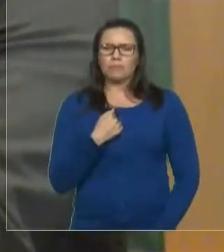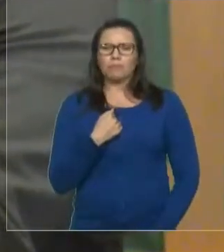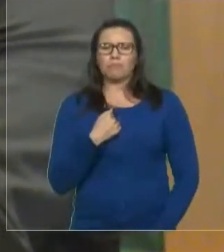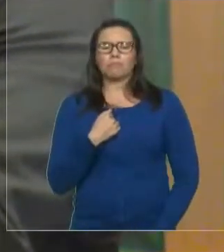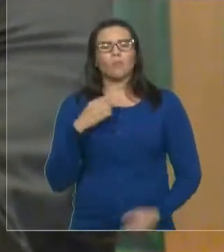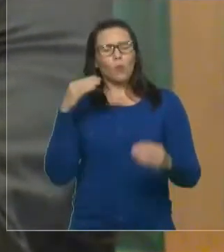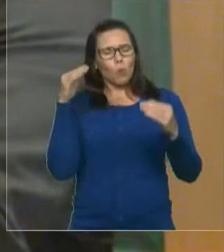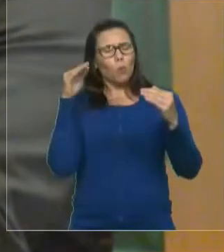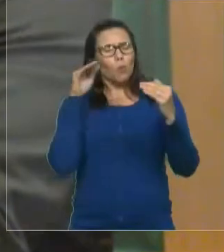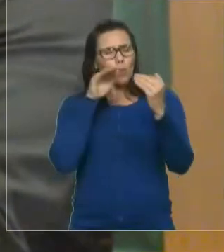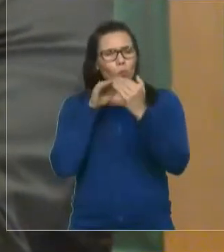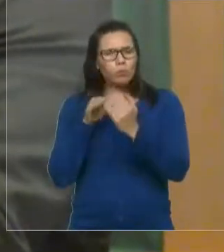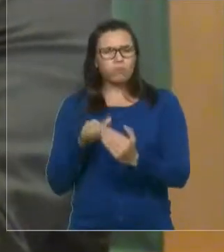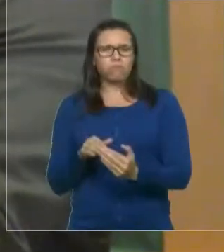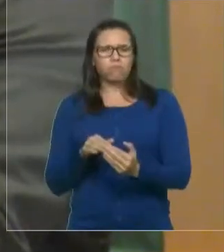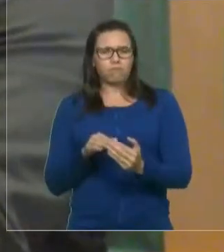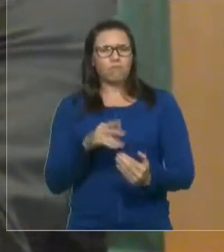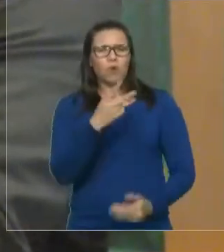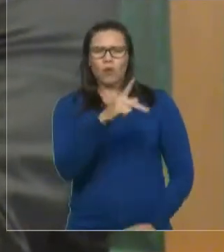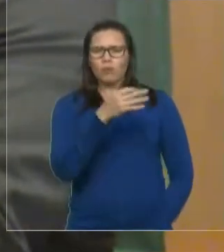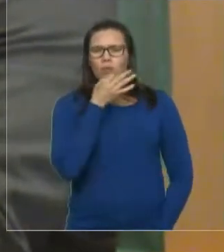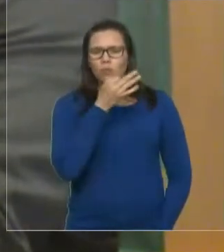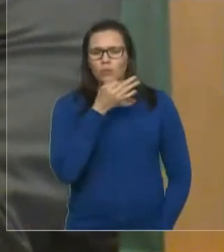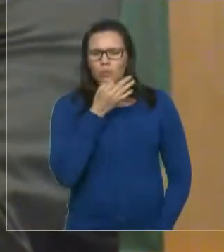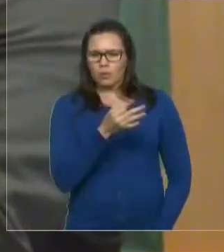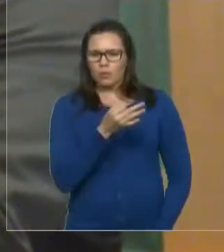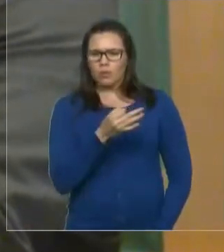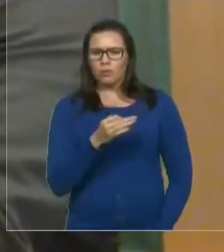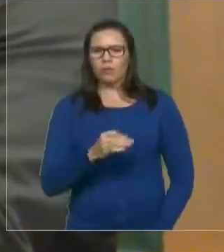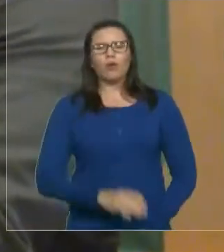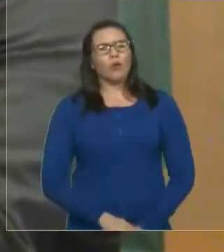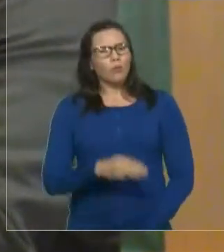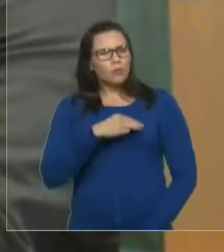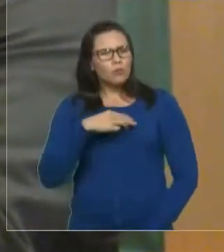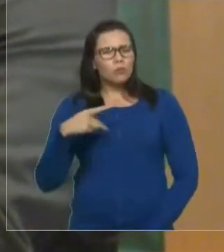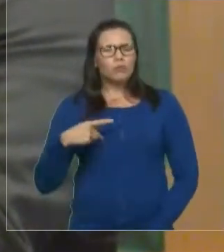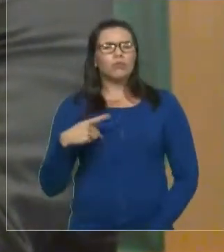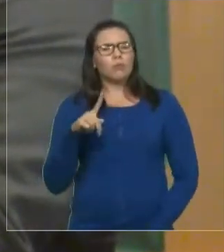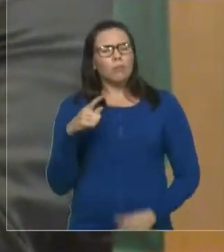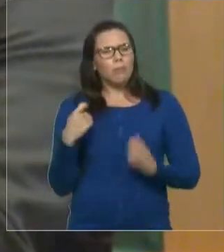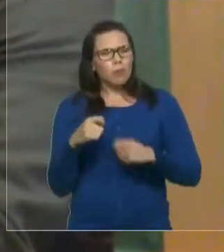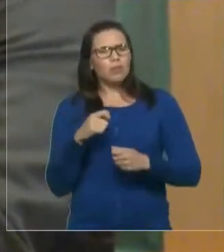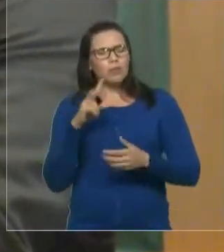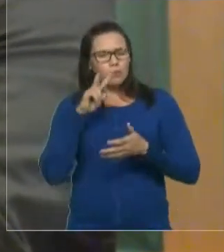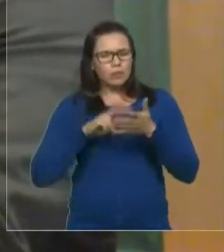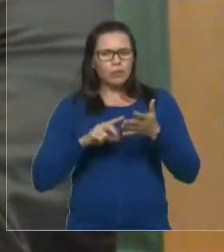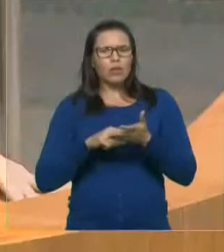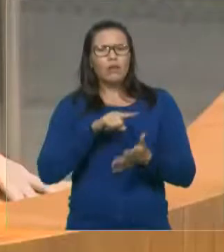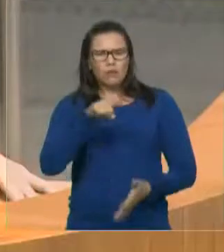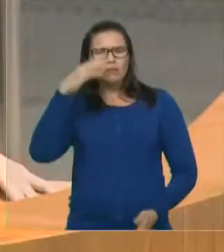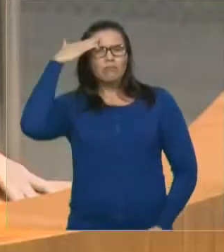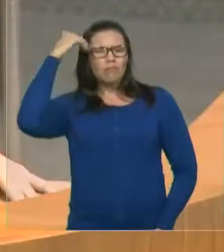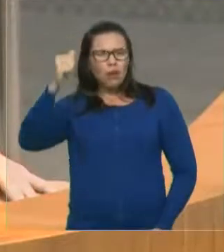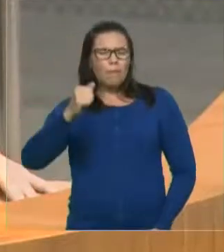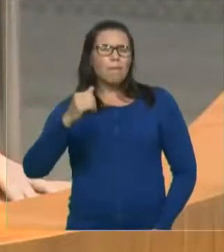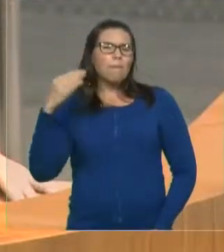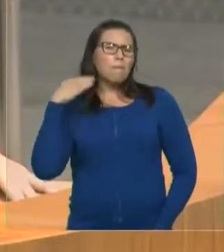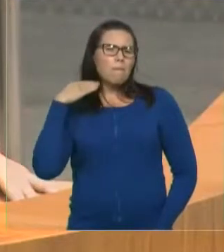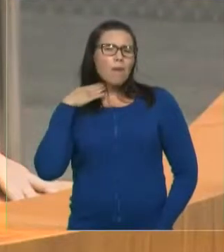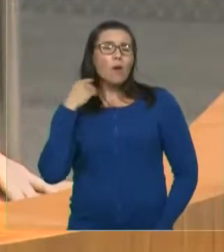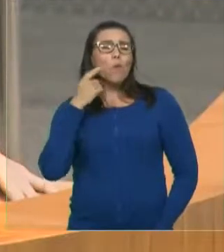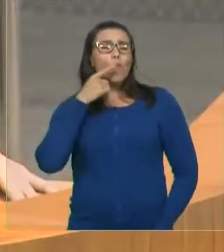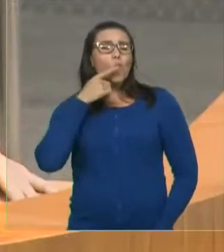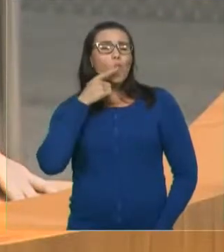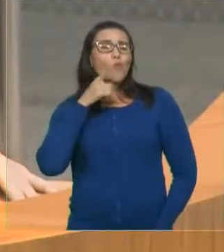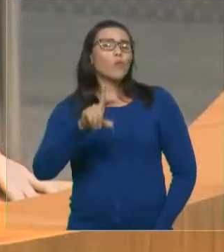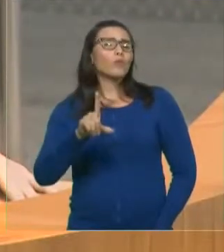Judiciário para com a análise dessas ações. Os bancos lucram bilhões a cada 2, 3 meses,